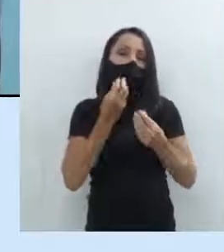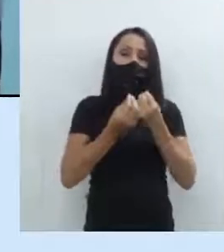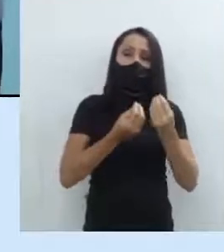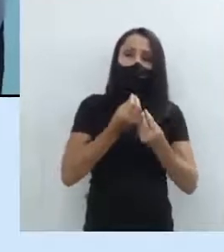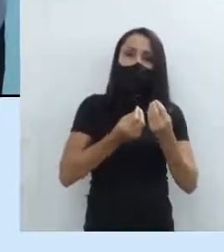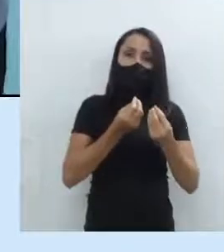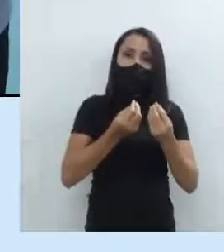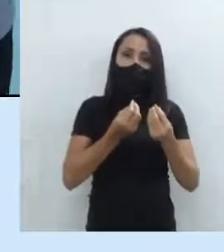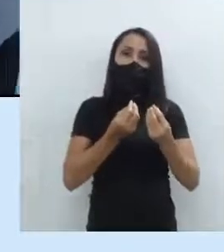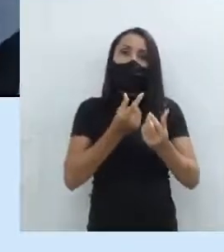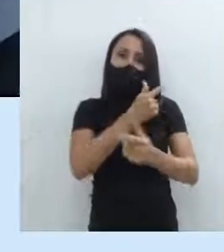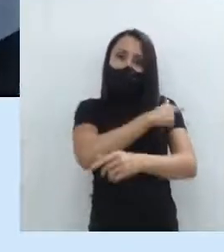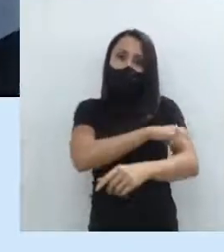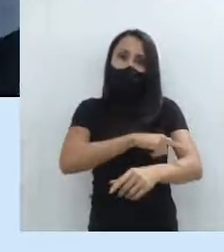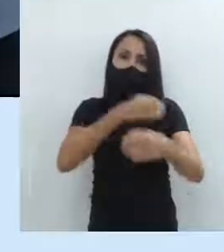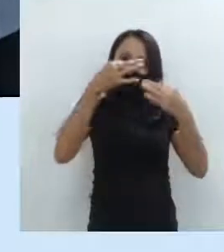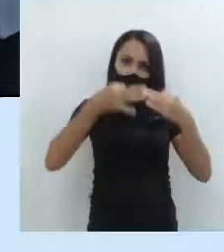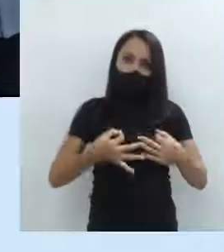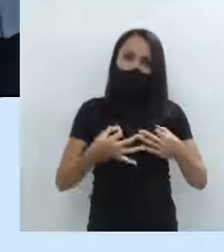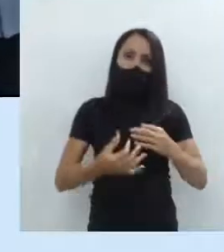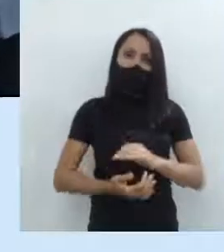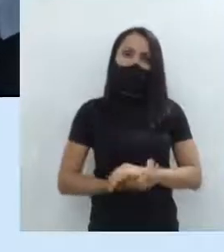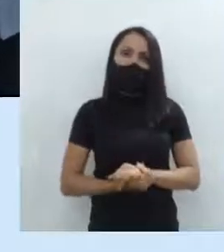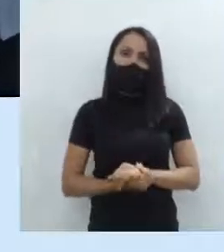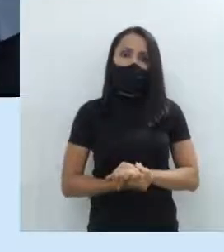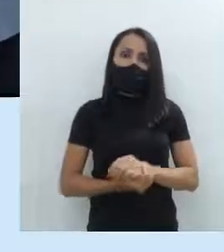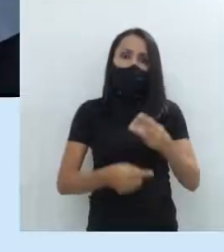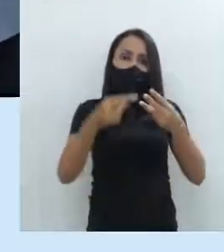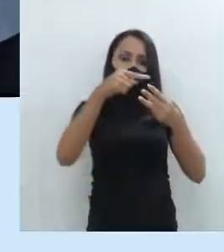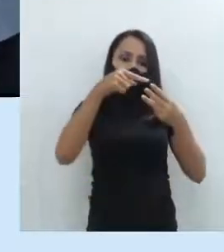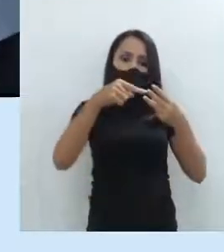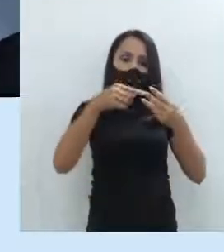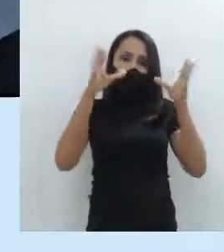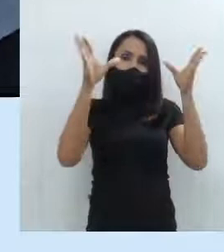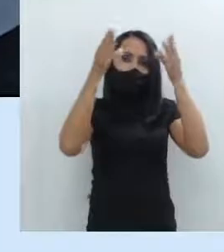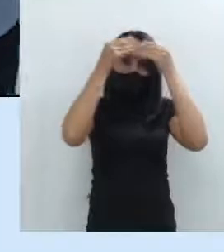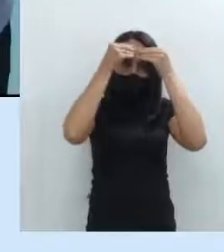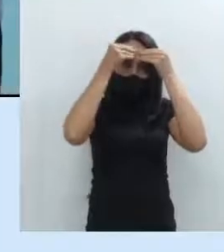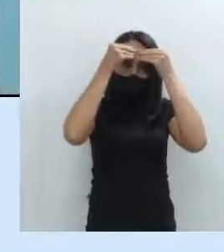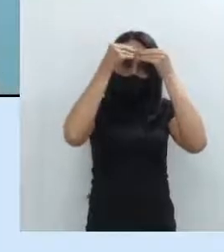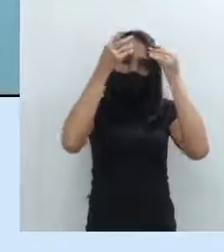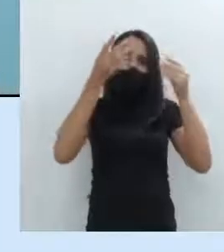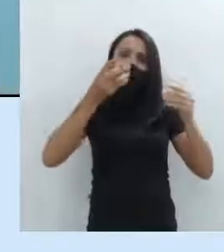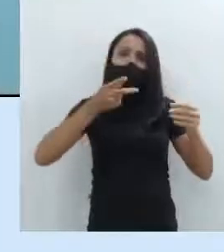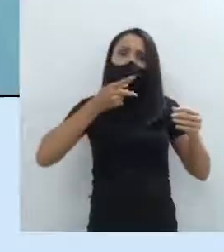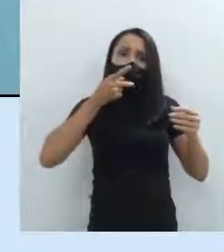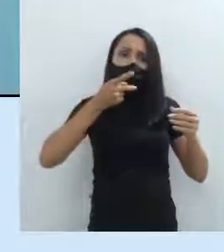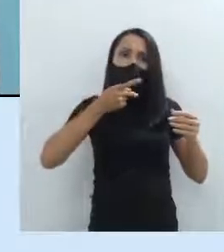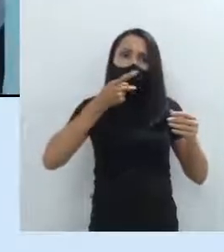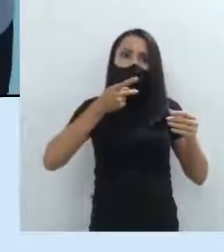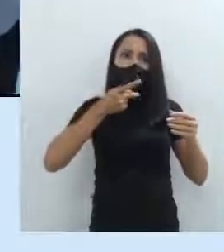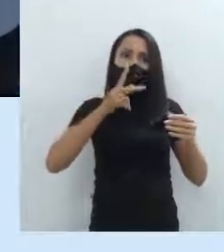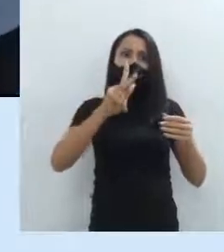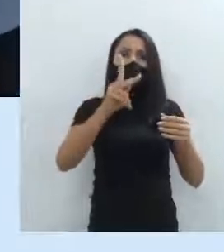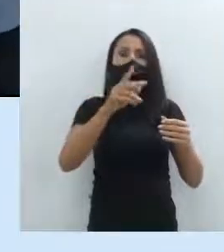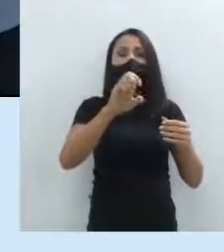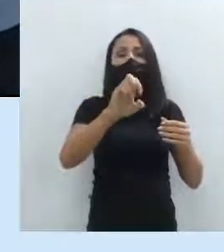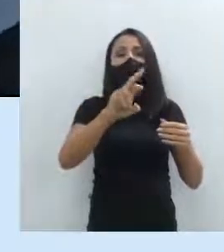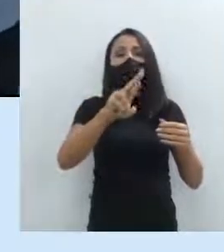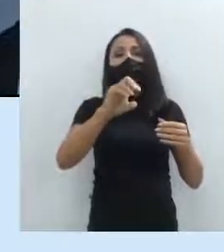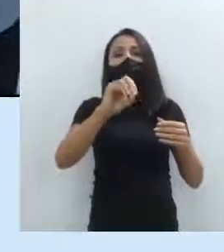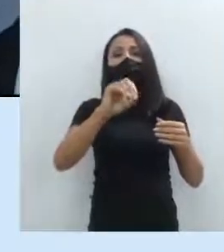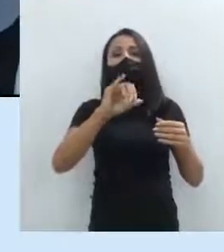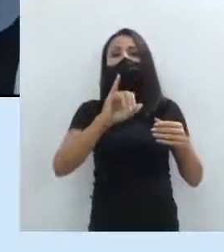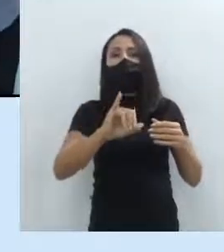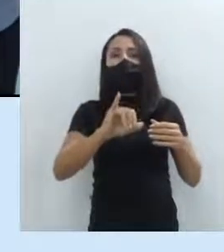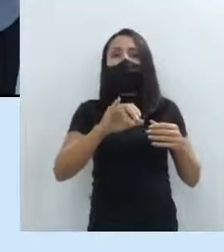devemos nos comportar, ok? Coloque essas três coisas na sua mente. Quando eu falo da jornada do herói aqui, que o mito tem a